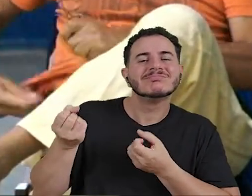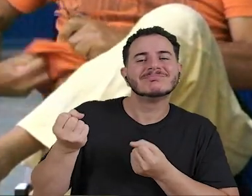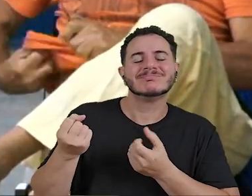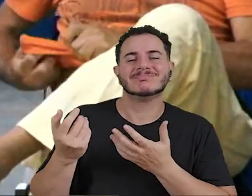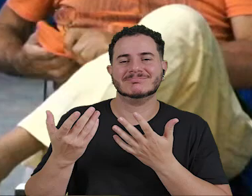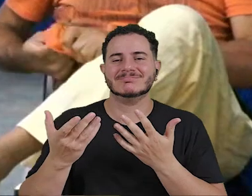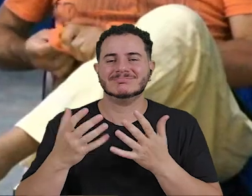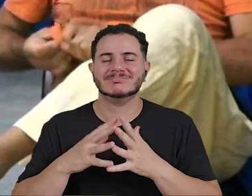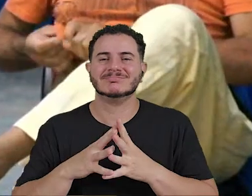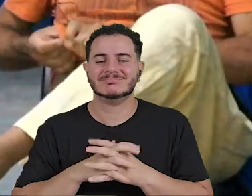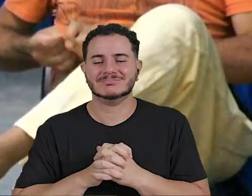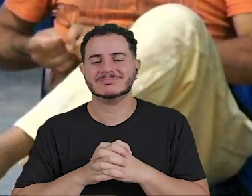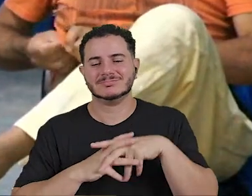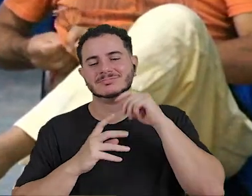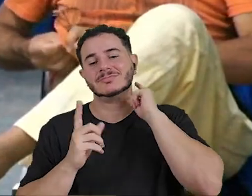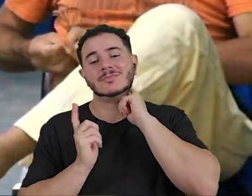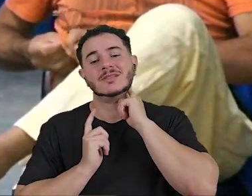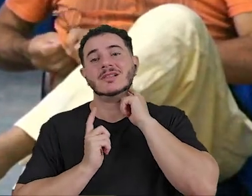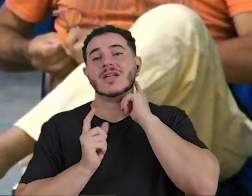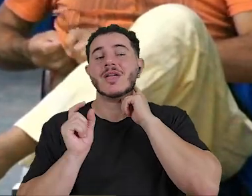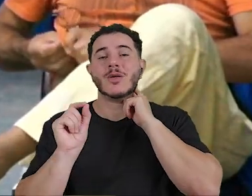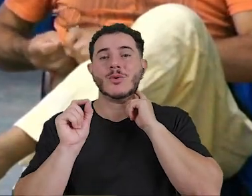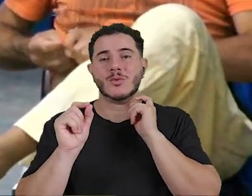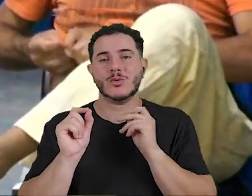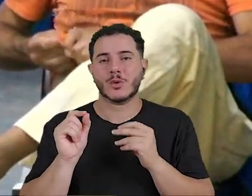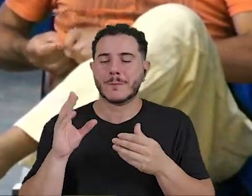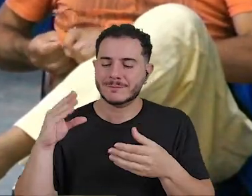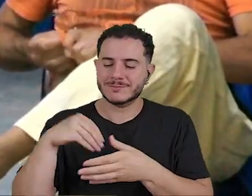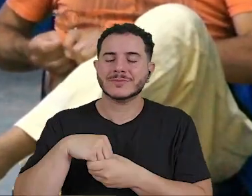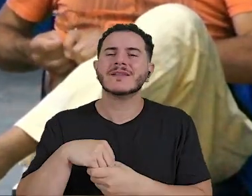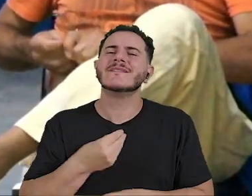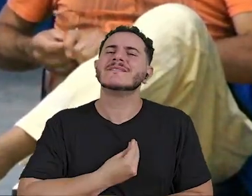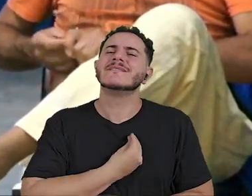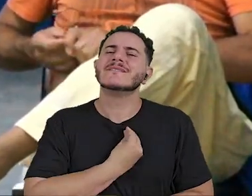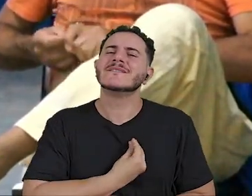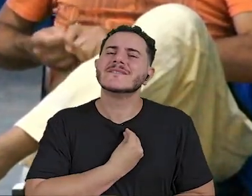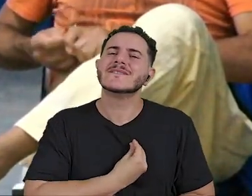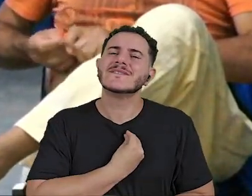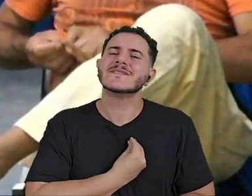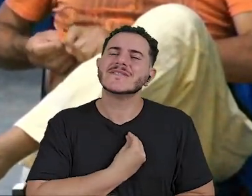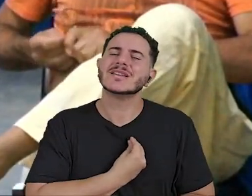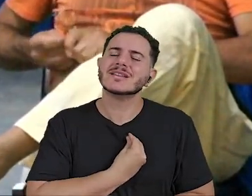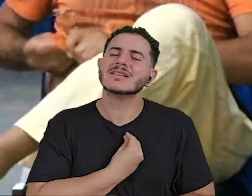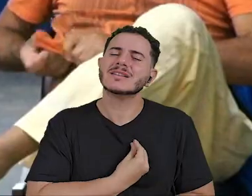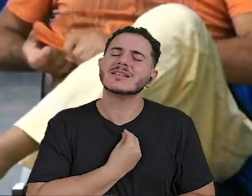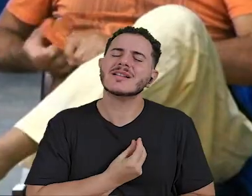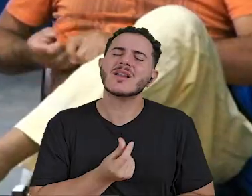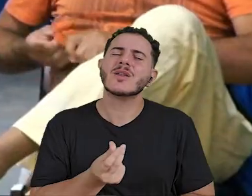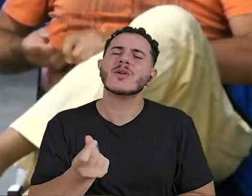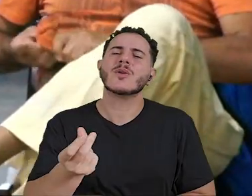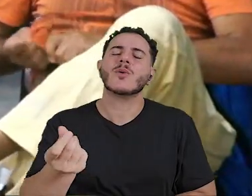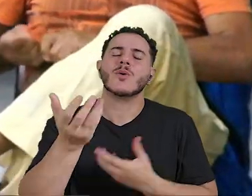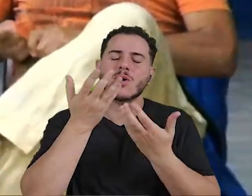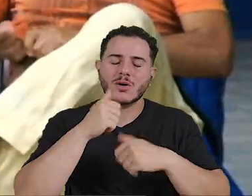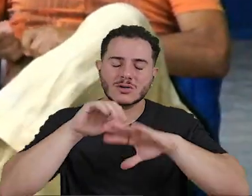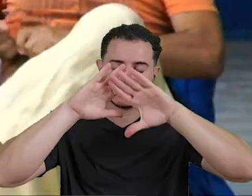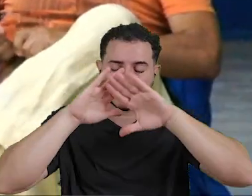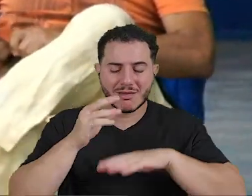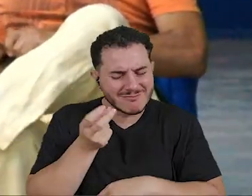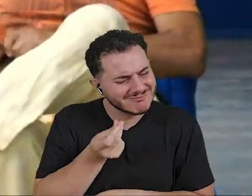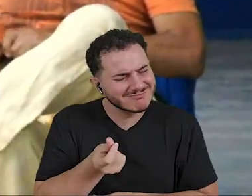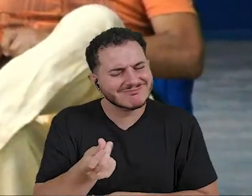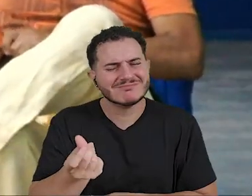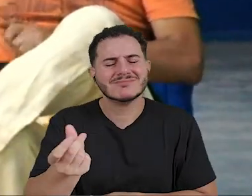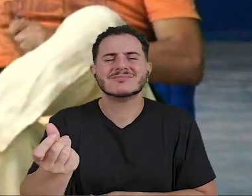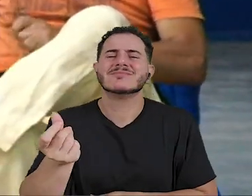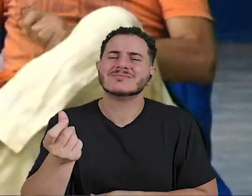Nação de Axará. Sempre manda a mensagem, né? Vida longa, nação de Axará. Vidas longas, nação de Axará.